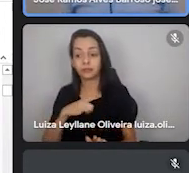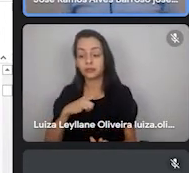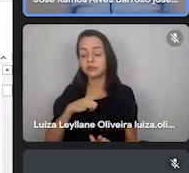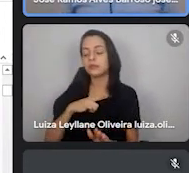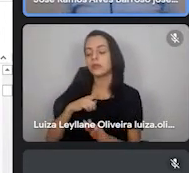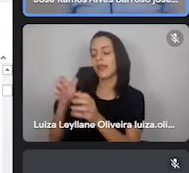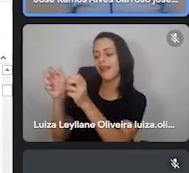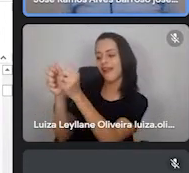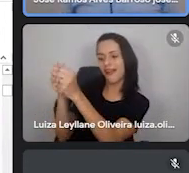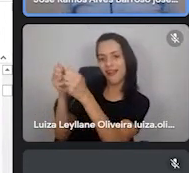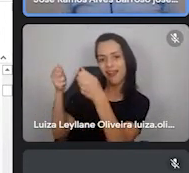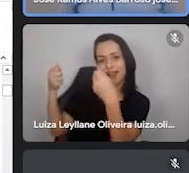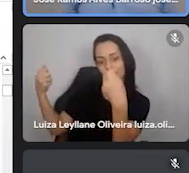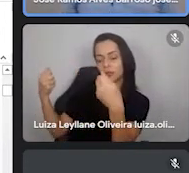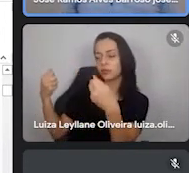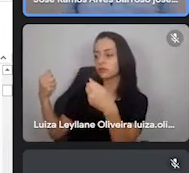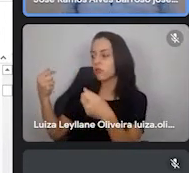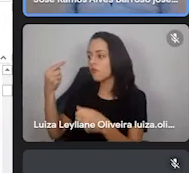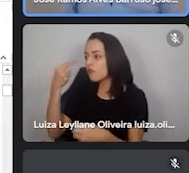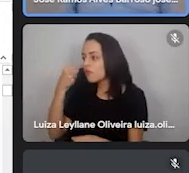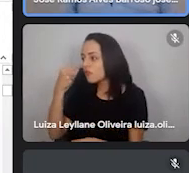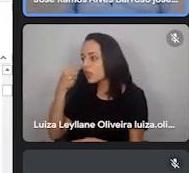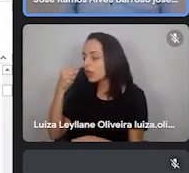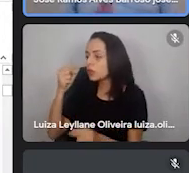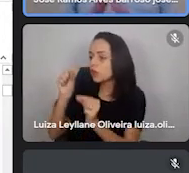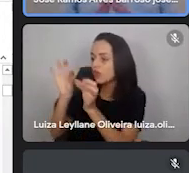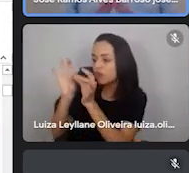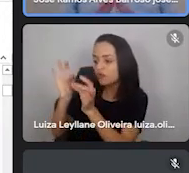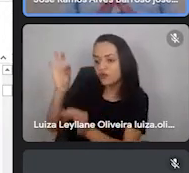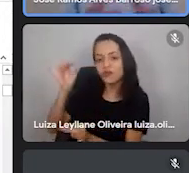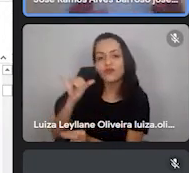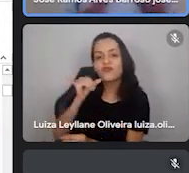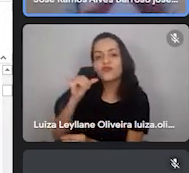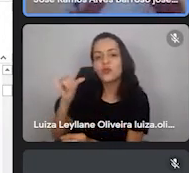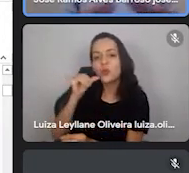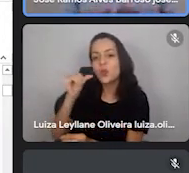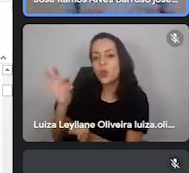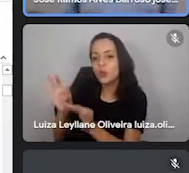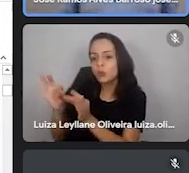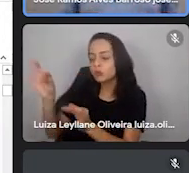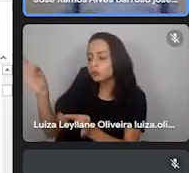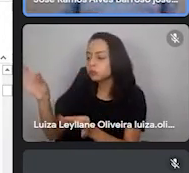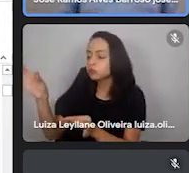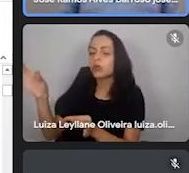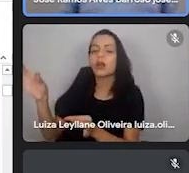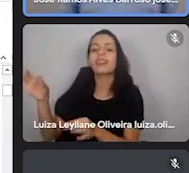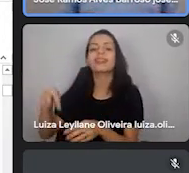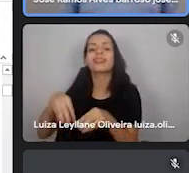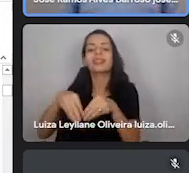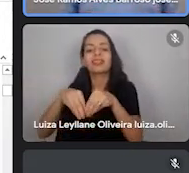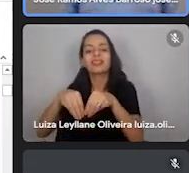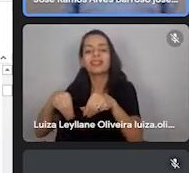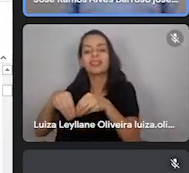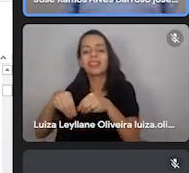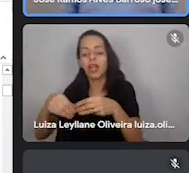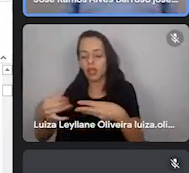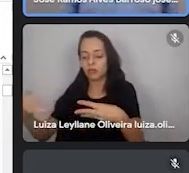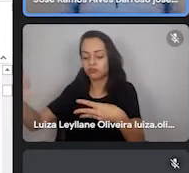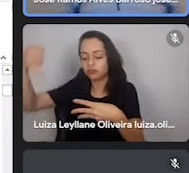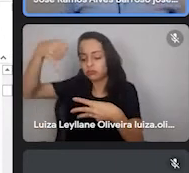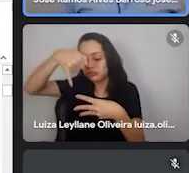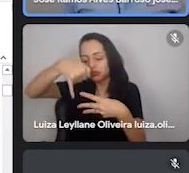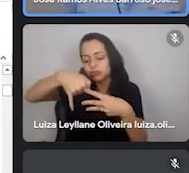sinalizar, testar e aterrar. Era somente isso e acabou.